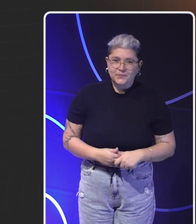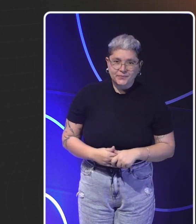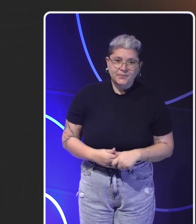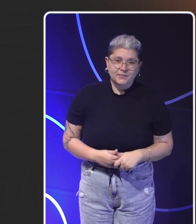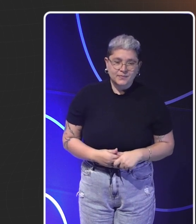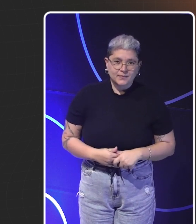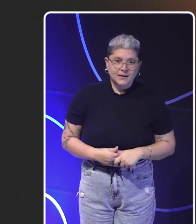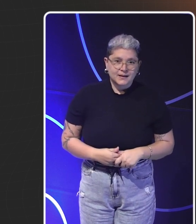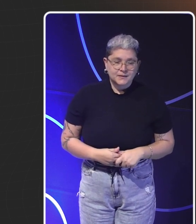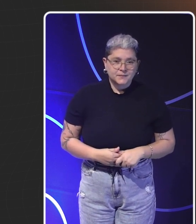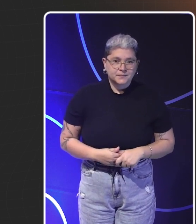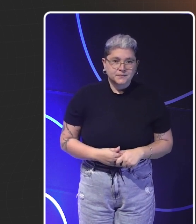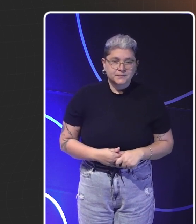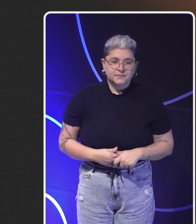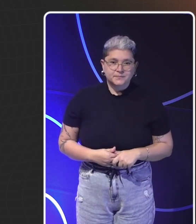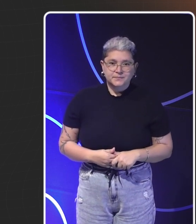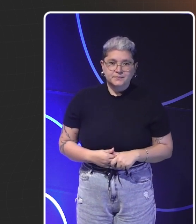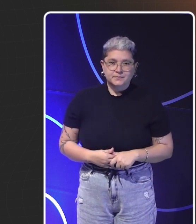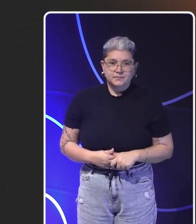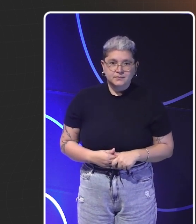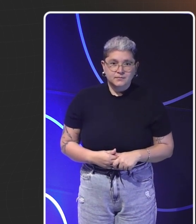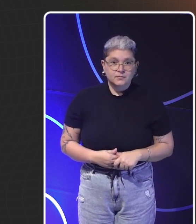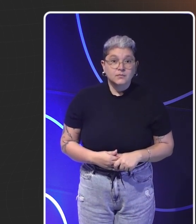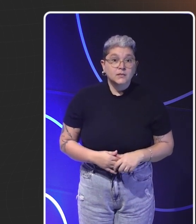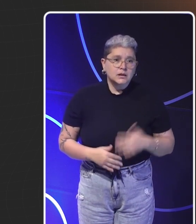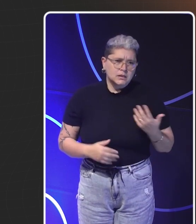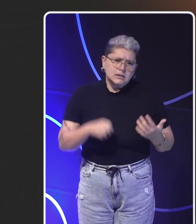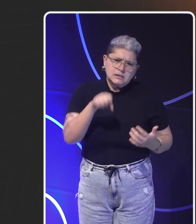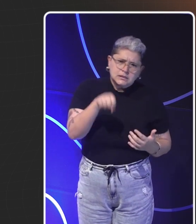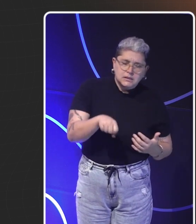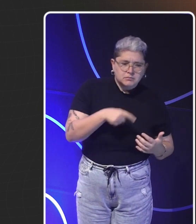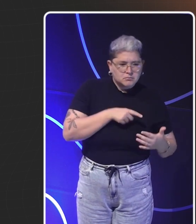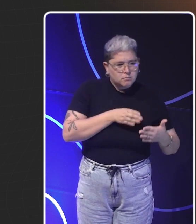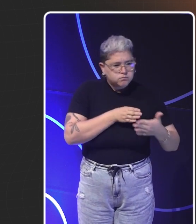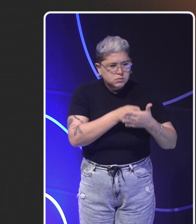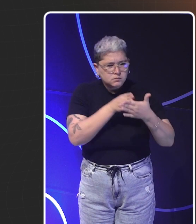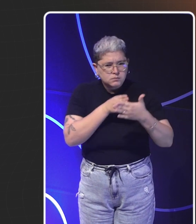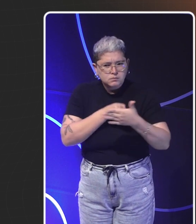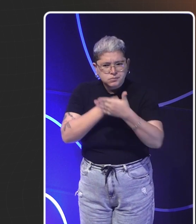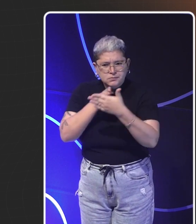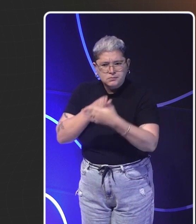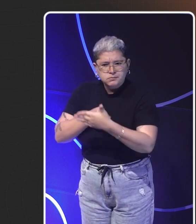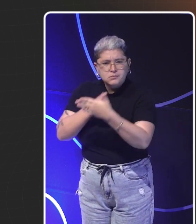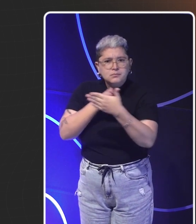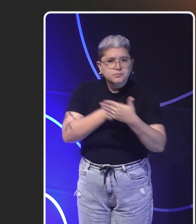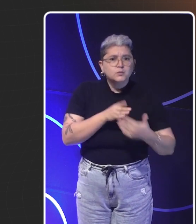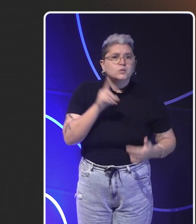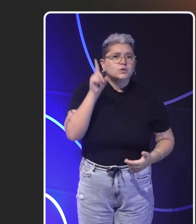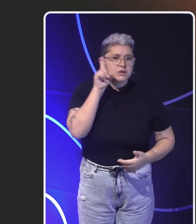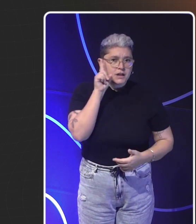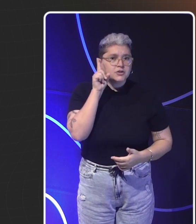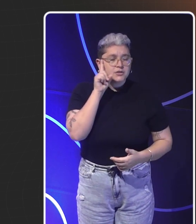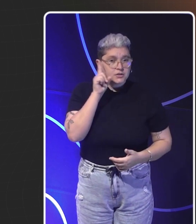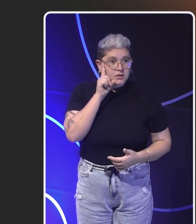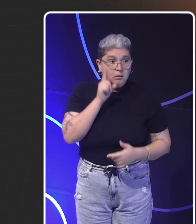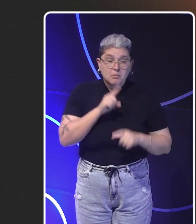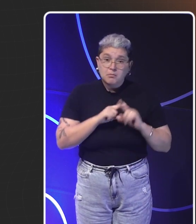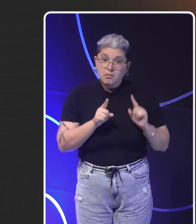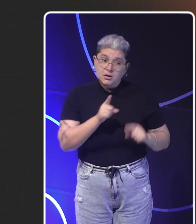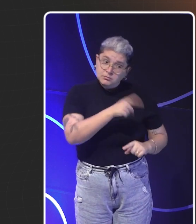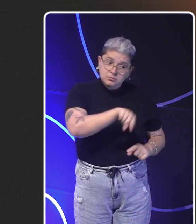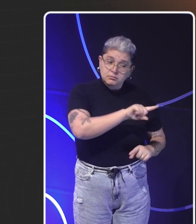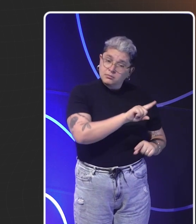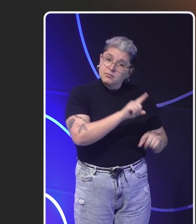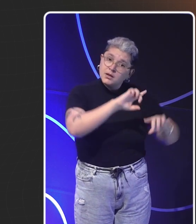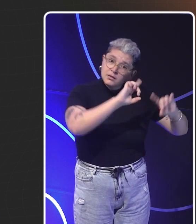mesmo com esses percalços, essas barreiras que a gente tem que escalar durante o dia a dia, a gente tem alguma coisa para